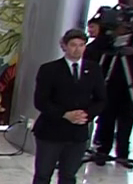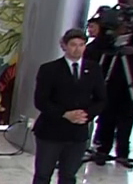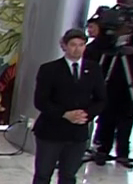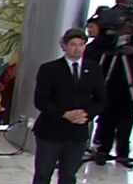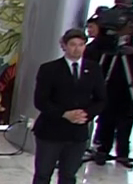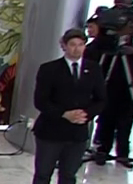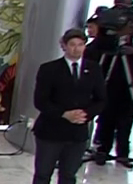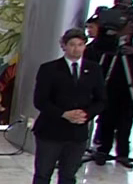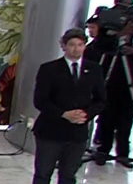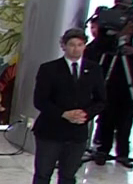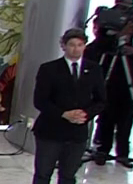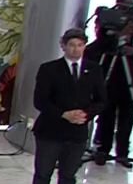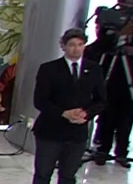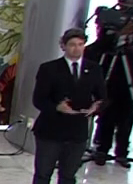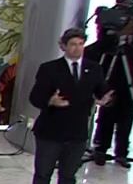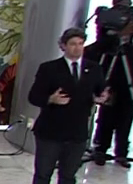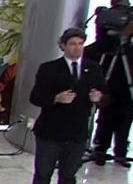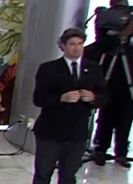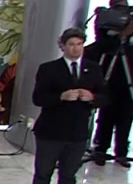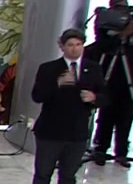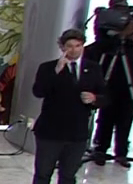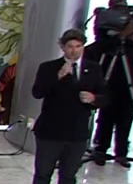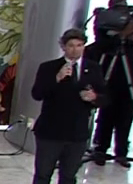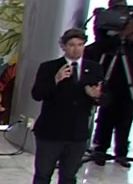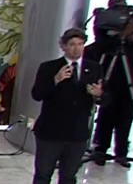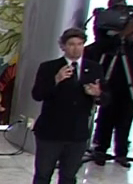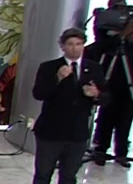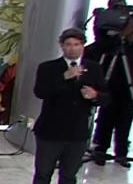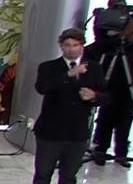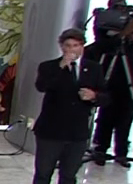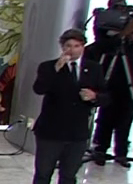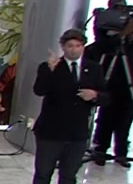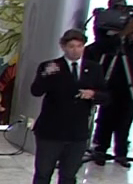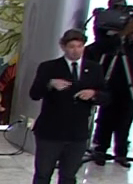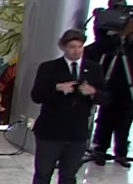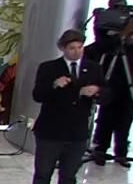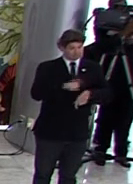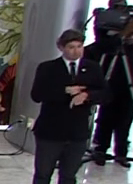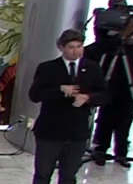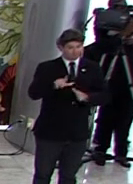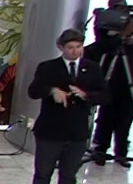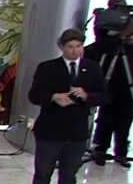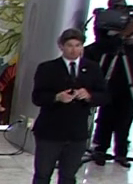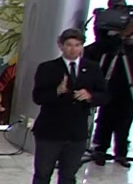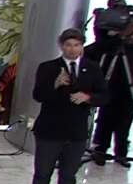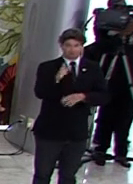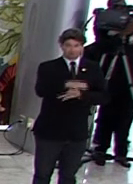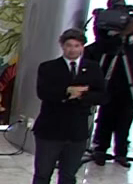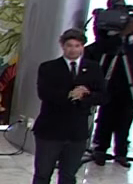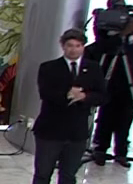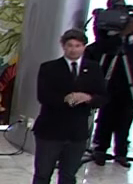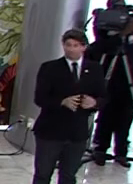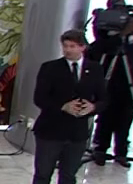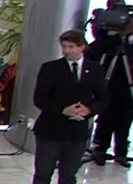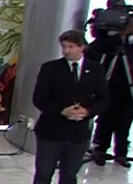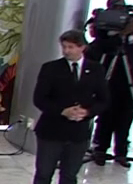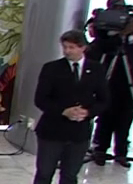Nós dizemos lá na roça, enquanto a gente não almoça, é bom dia, mas pelo horário, já é boa tarde.